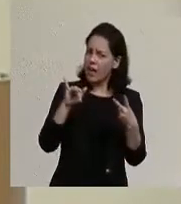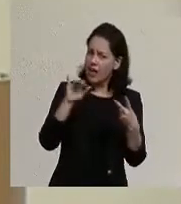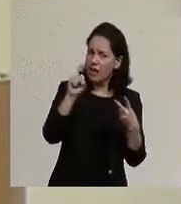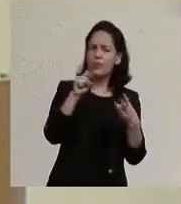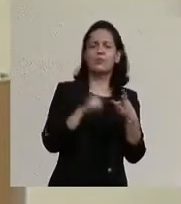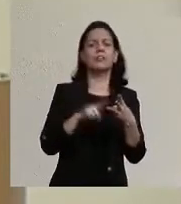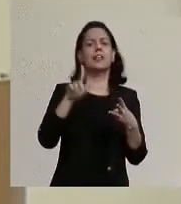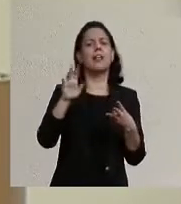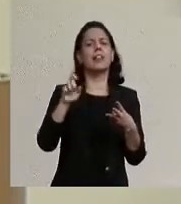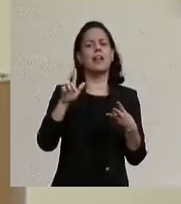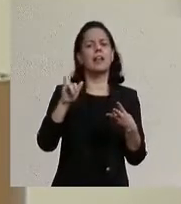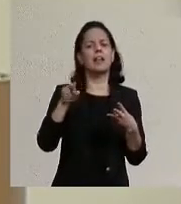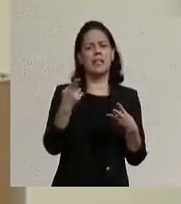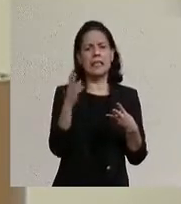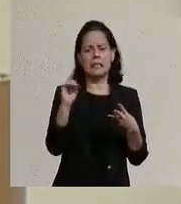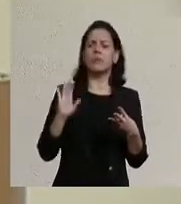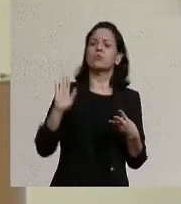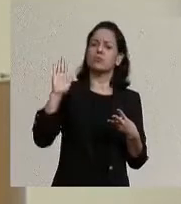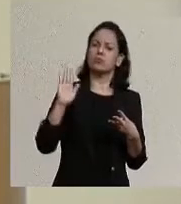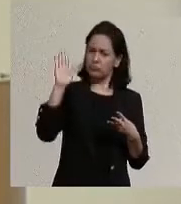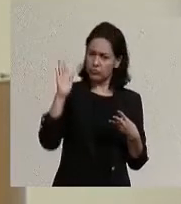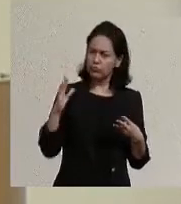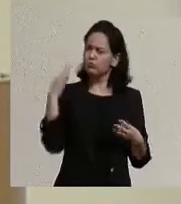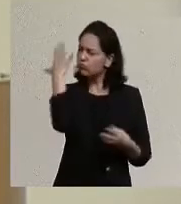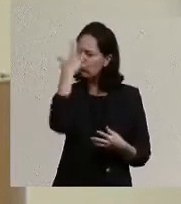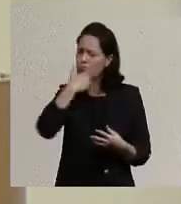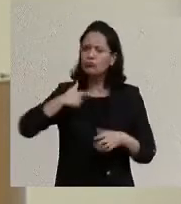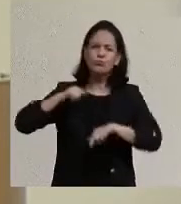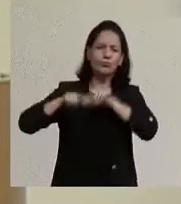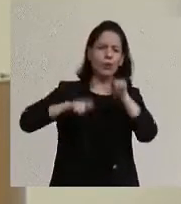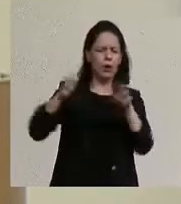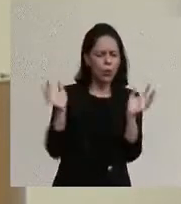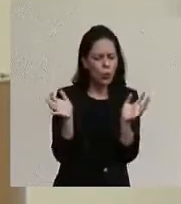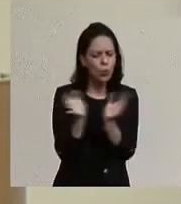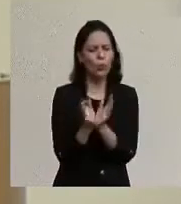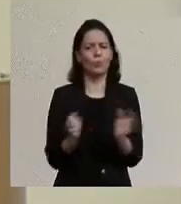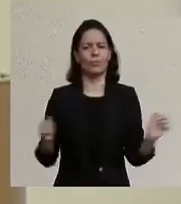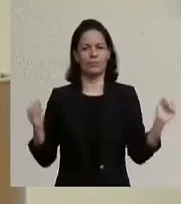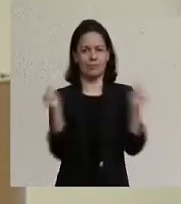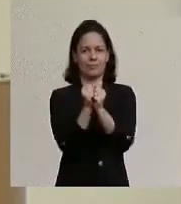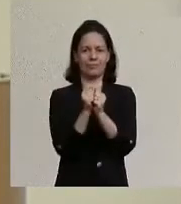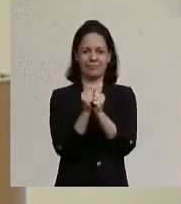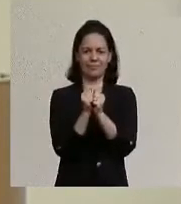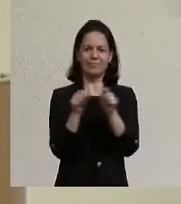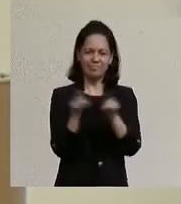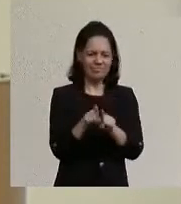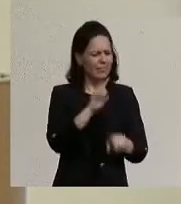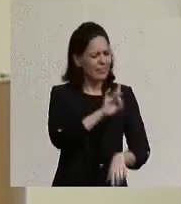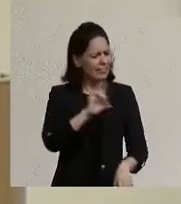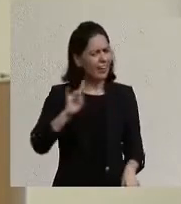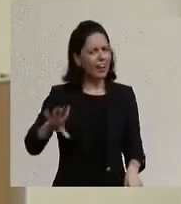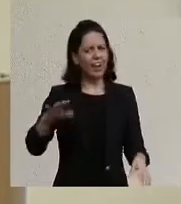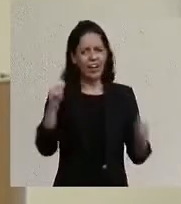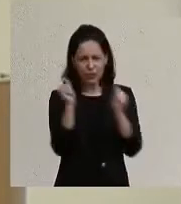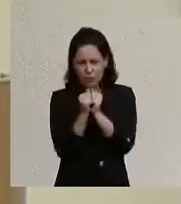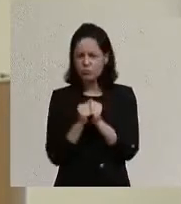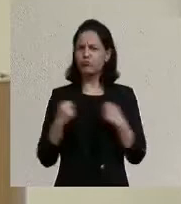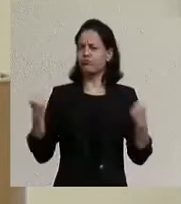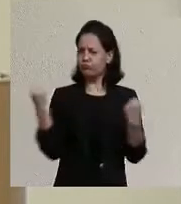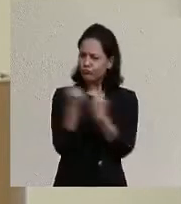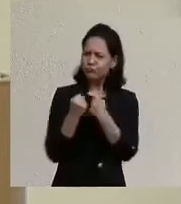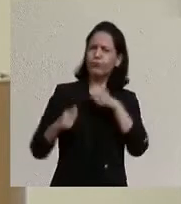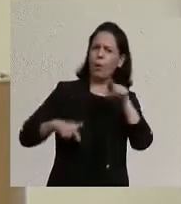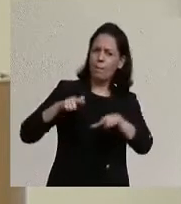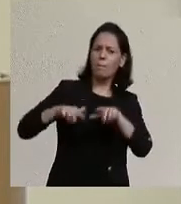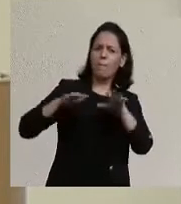Parabéns aí pela caminhada fizemos um lindo trabalho um grupo agradecer a cada um que participou dessa caminhada